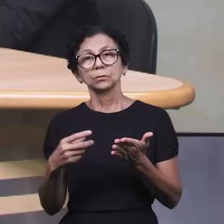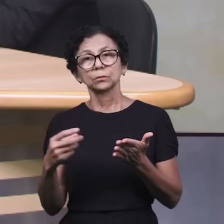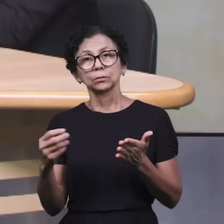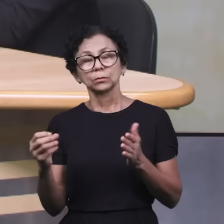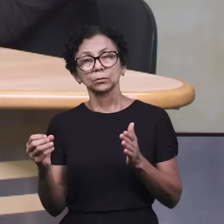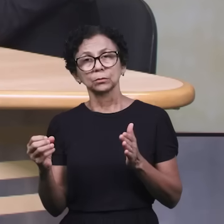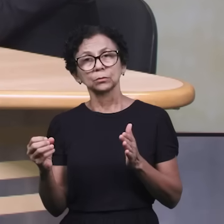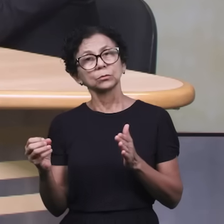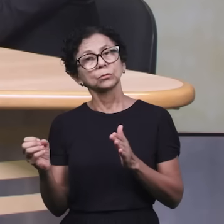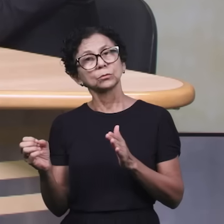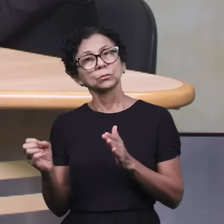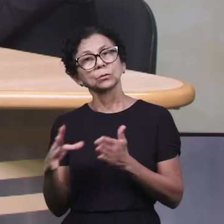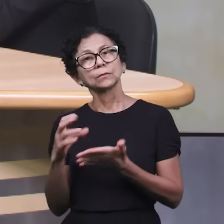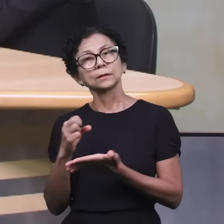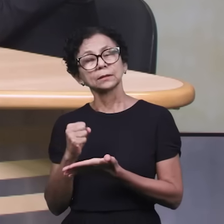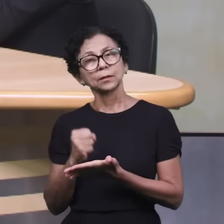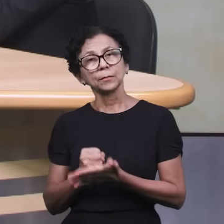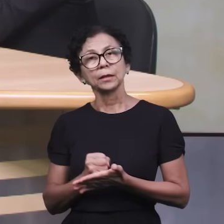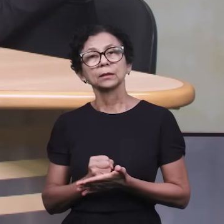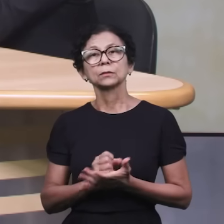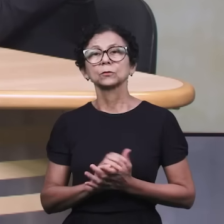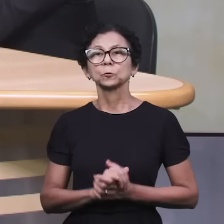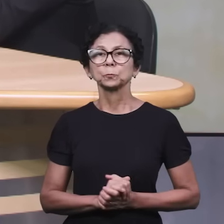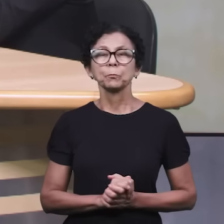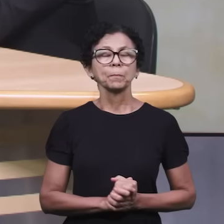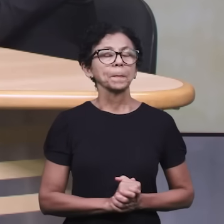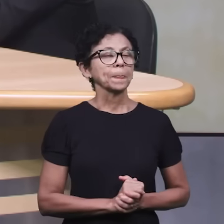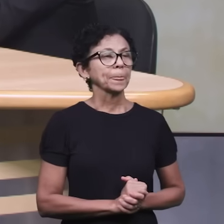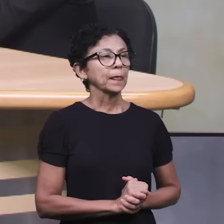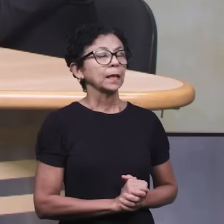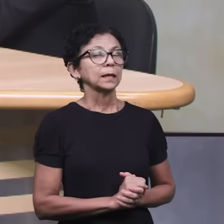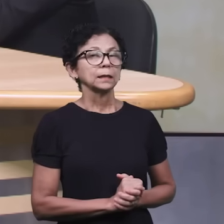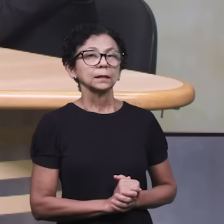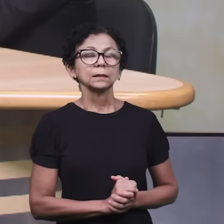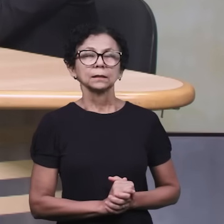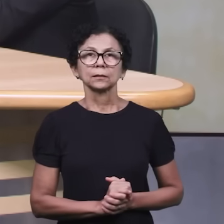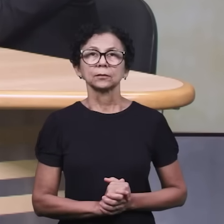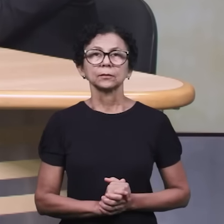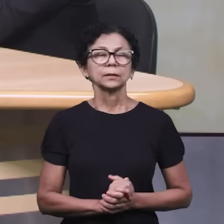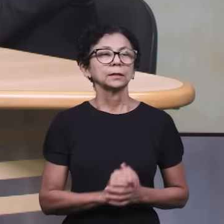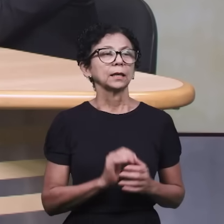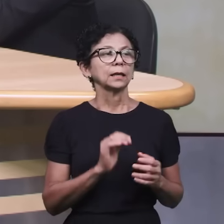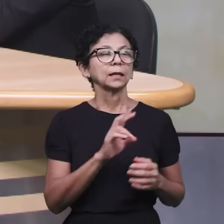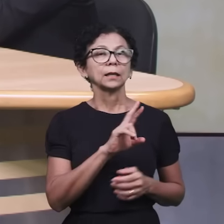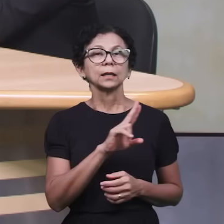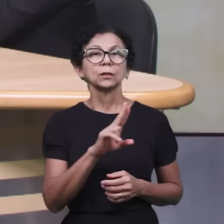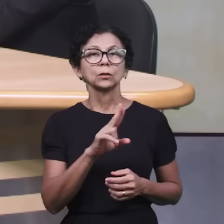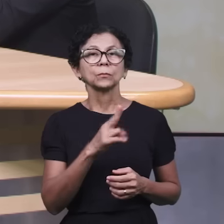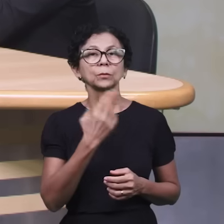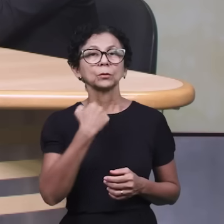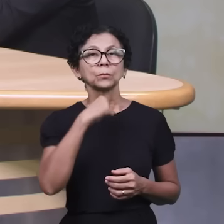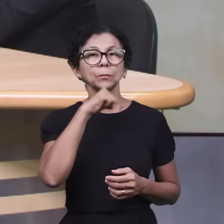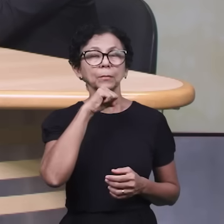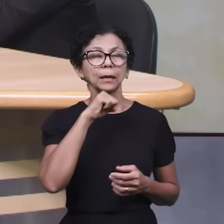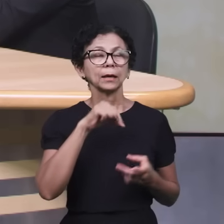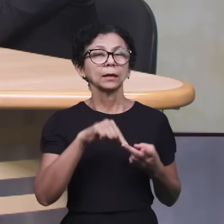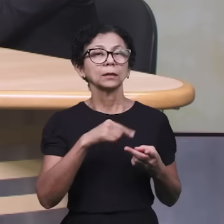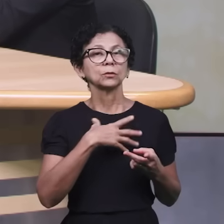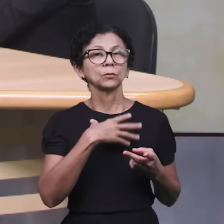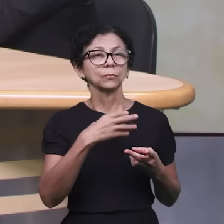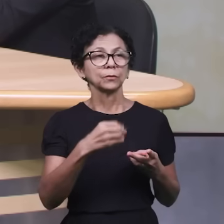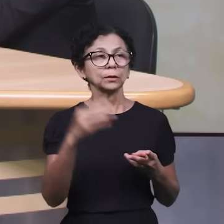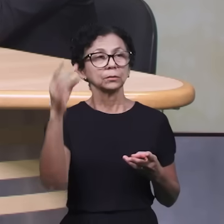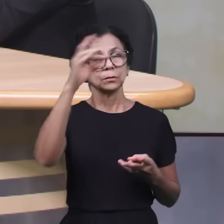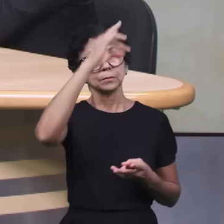isso? Ele usa, aí seria usando uma figura de linguagem para poder substituir um todo. Na verdade, é o seguinte, o ensino ele é claro. Tá aqui, então, né? Jesus,